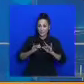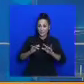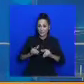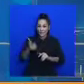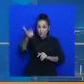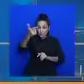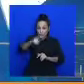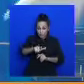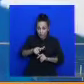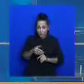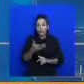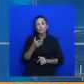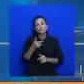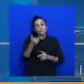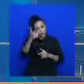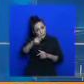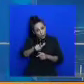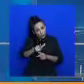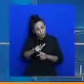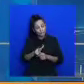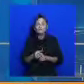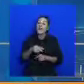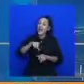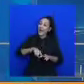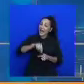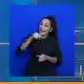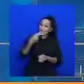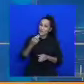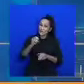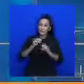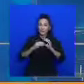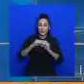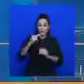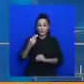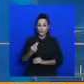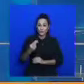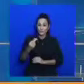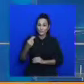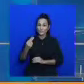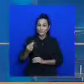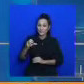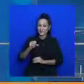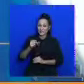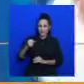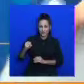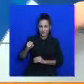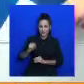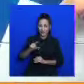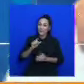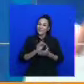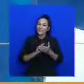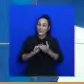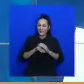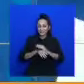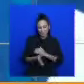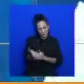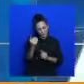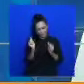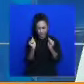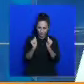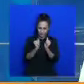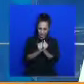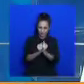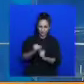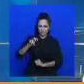gostaria que eu repetisse? Vou repetir. Então, as 20 dezenas sorteadas no concurso 2.298 da Lotomania. Confira